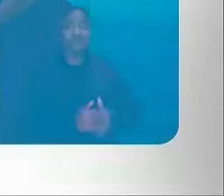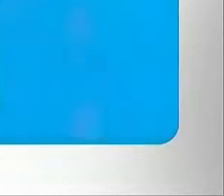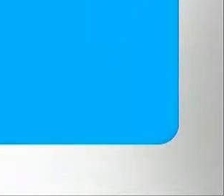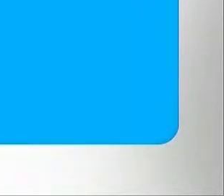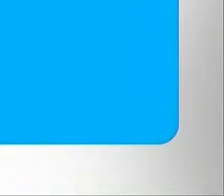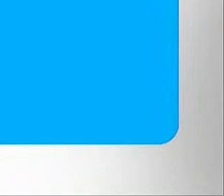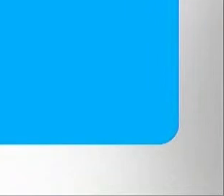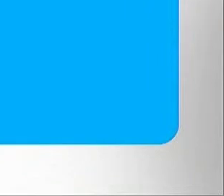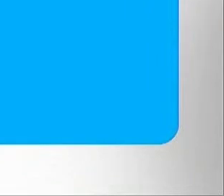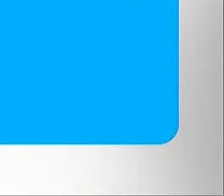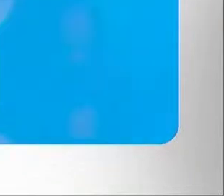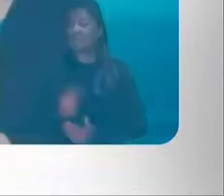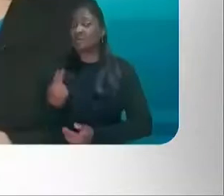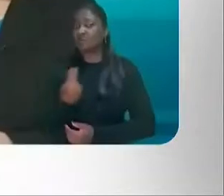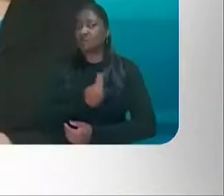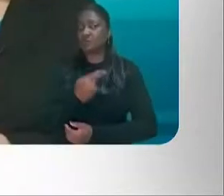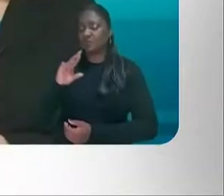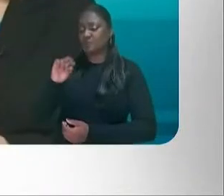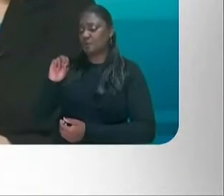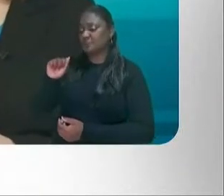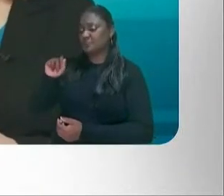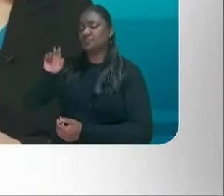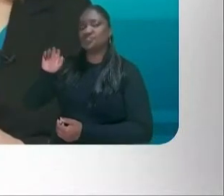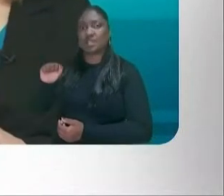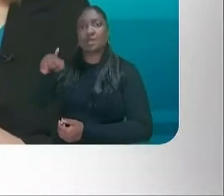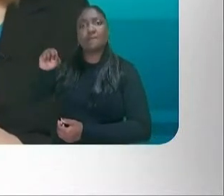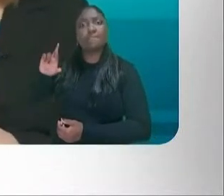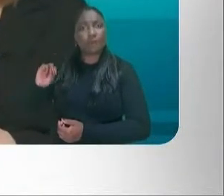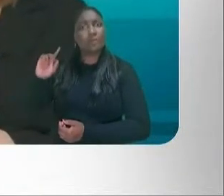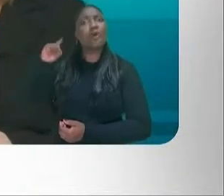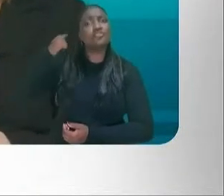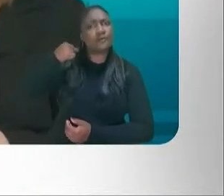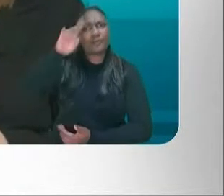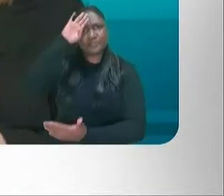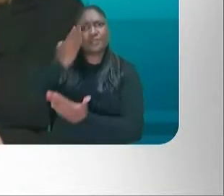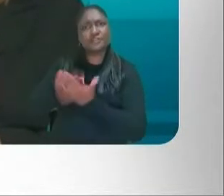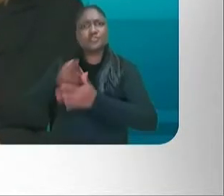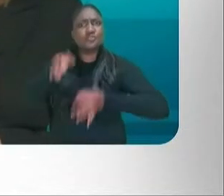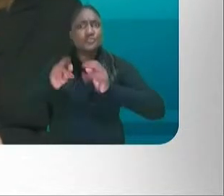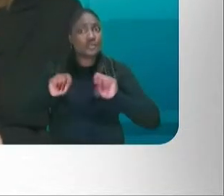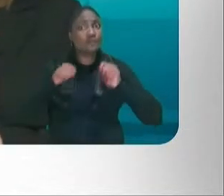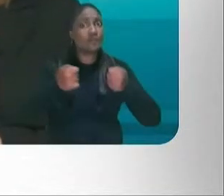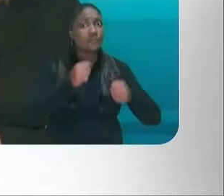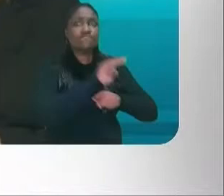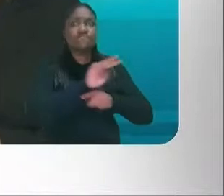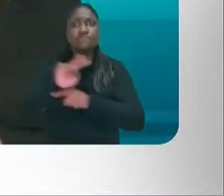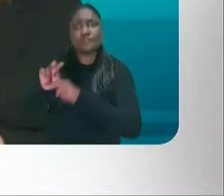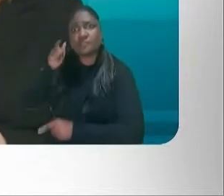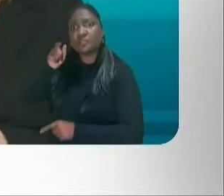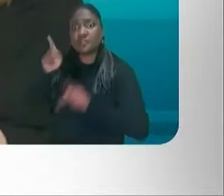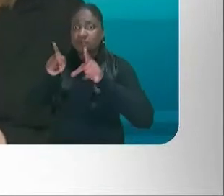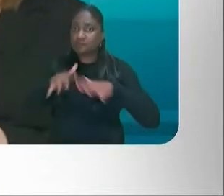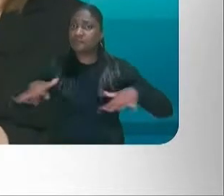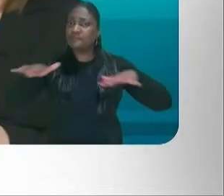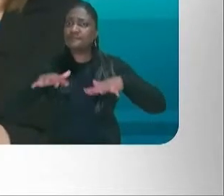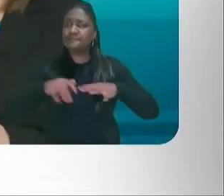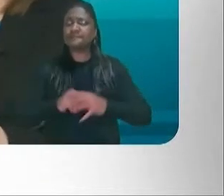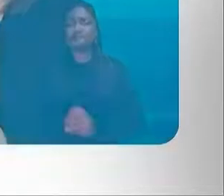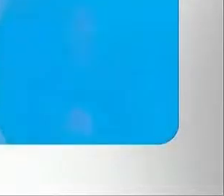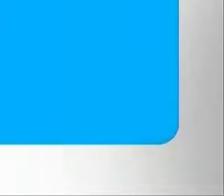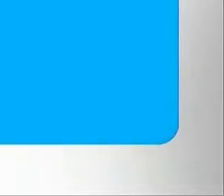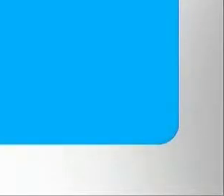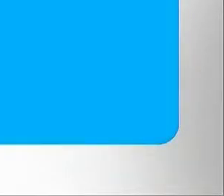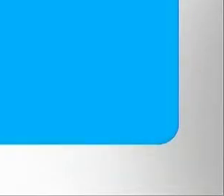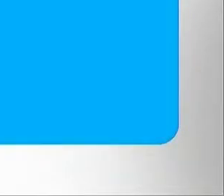Brasil? Meu nome é Rosângela Moro, sou advogada e acredito numa justiça forte, que defende os interesses da